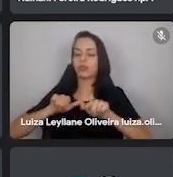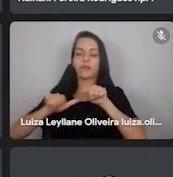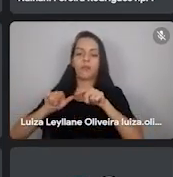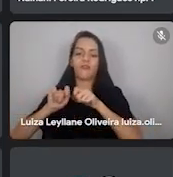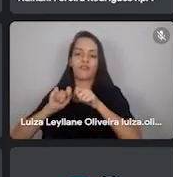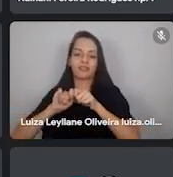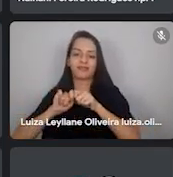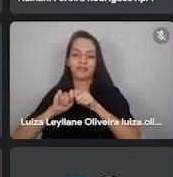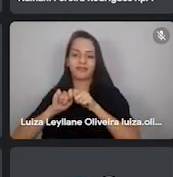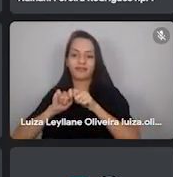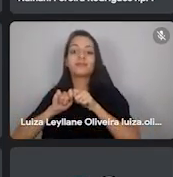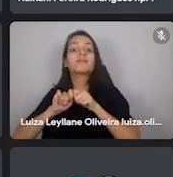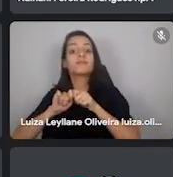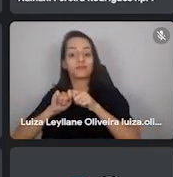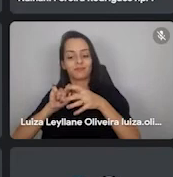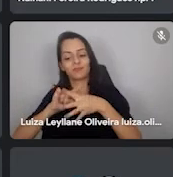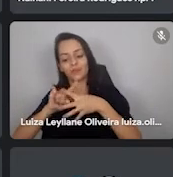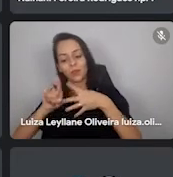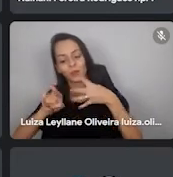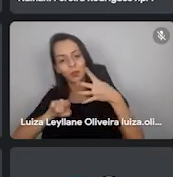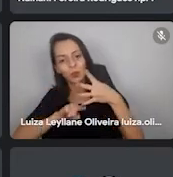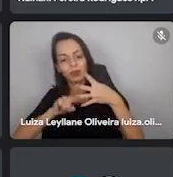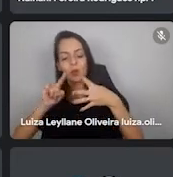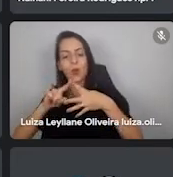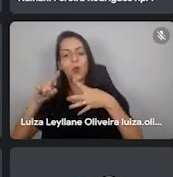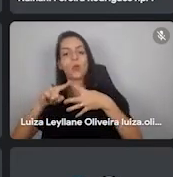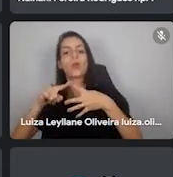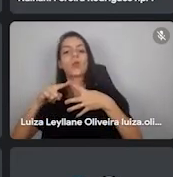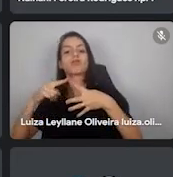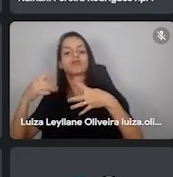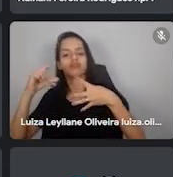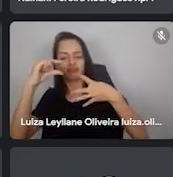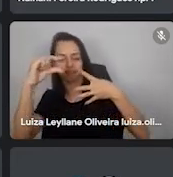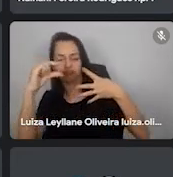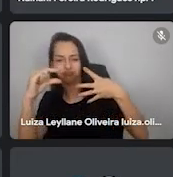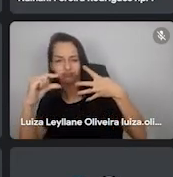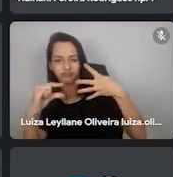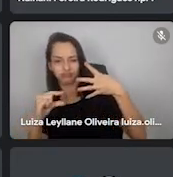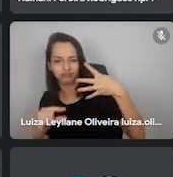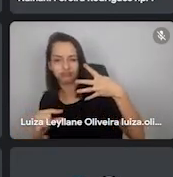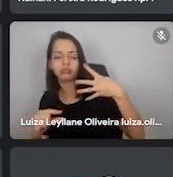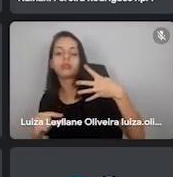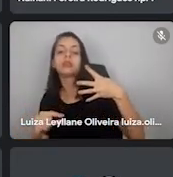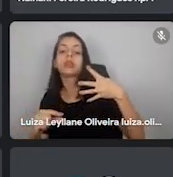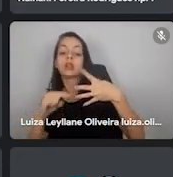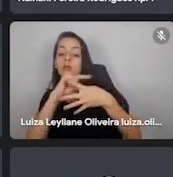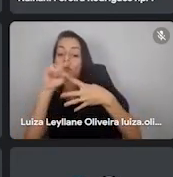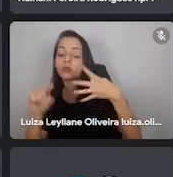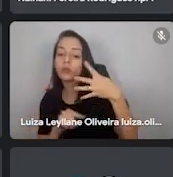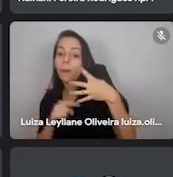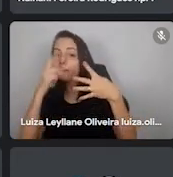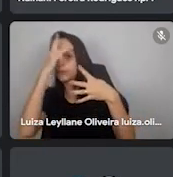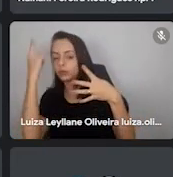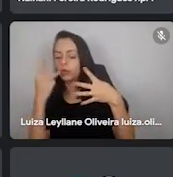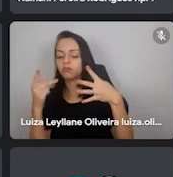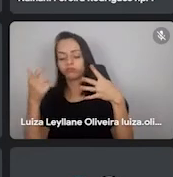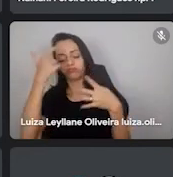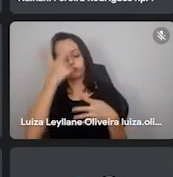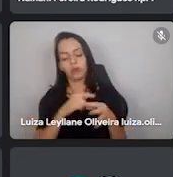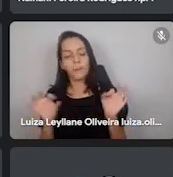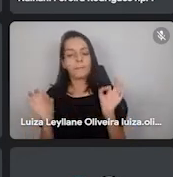Então, isso que é qualificação, habilitação, capacitação e autorização.